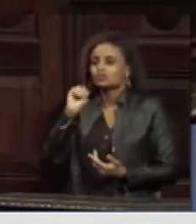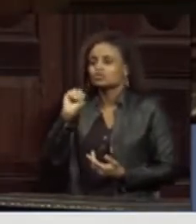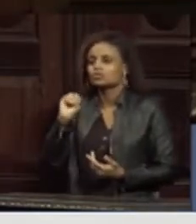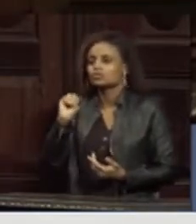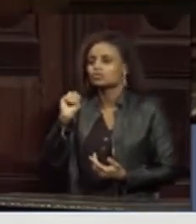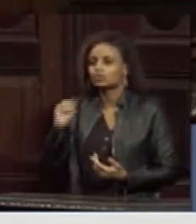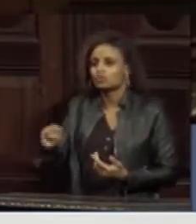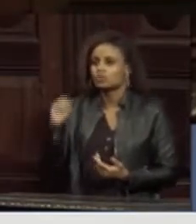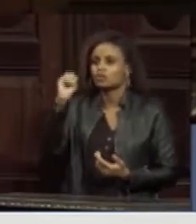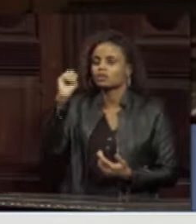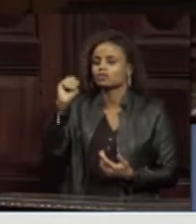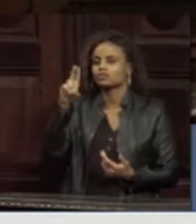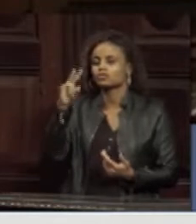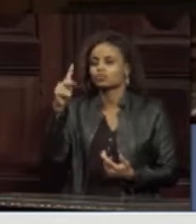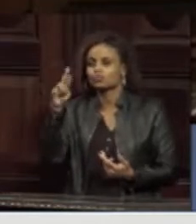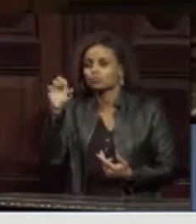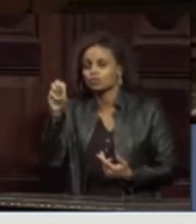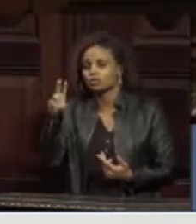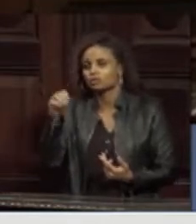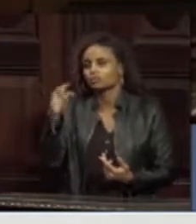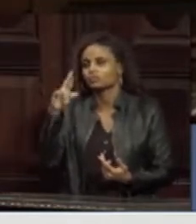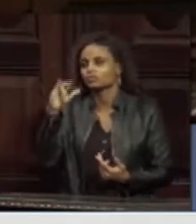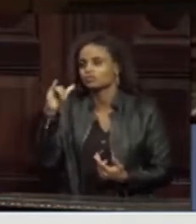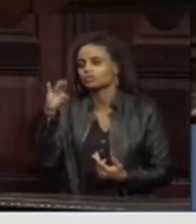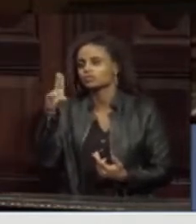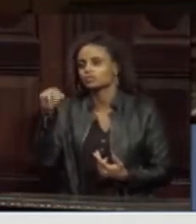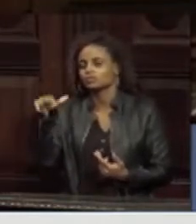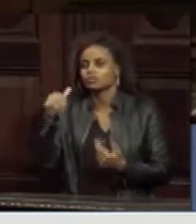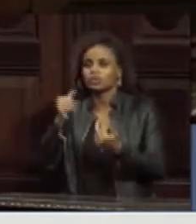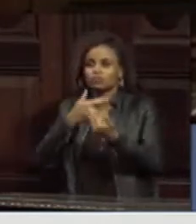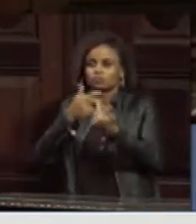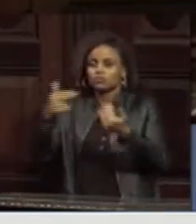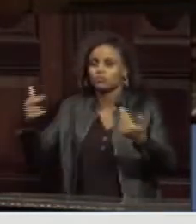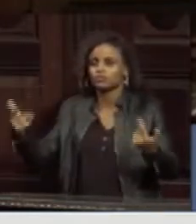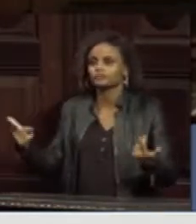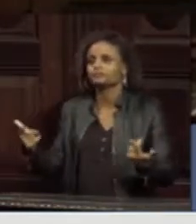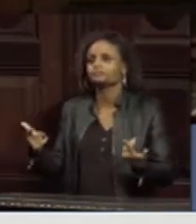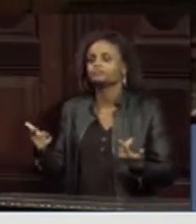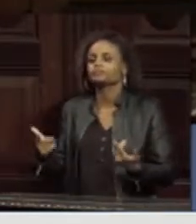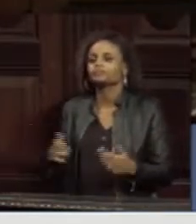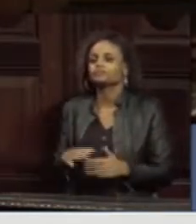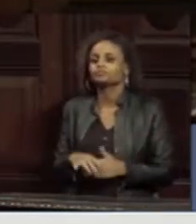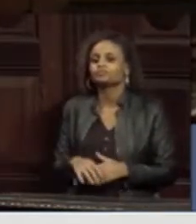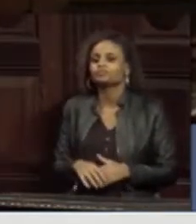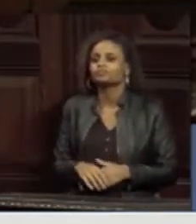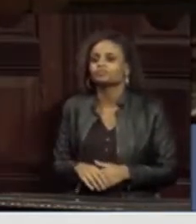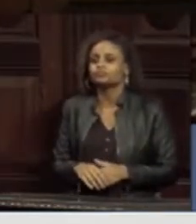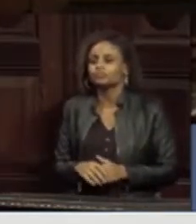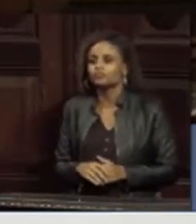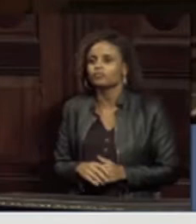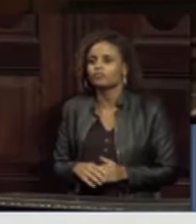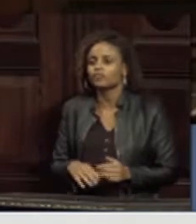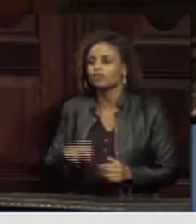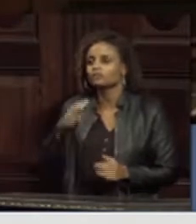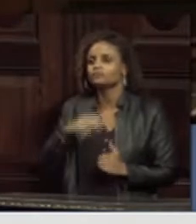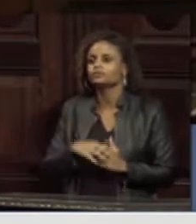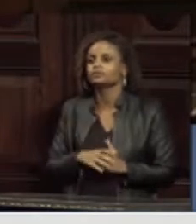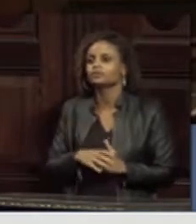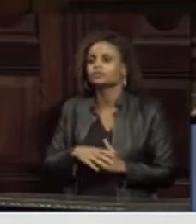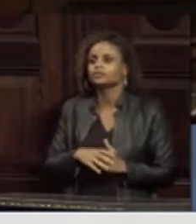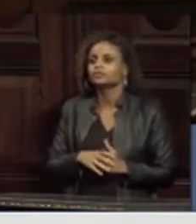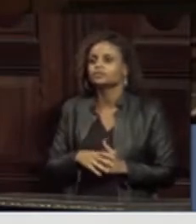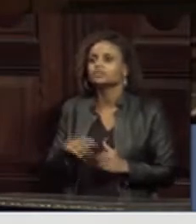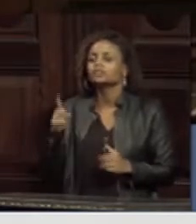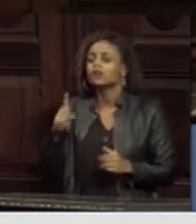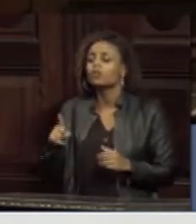agências reguladoras, etc, etc. Que o princípio basilar, ou seja, o